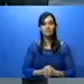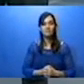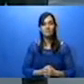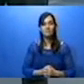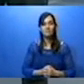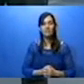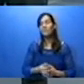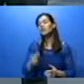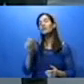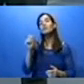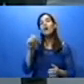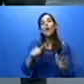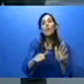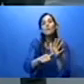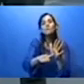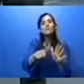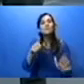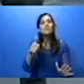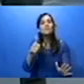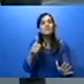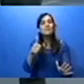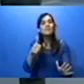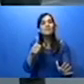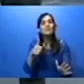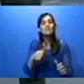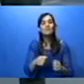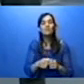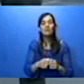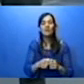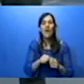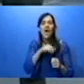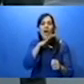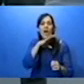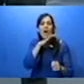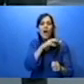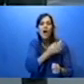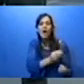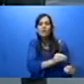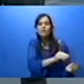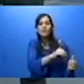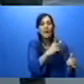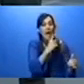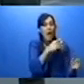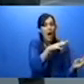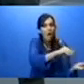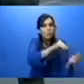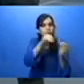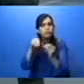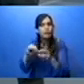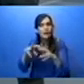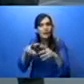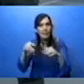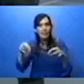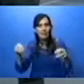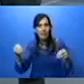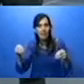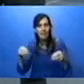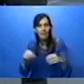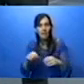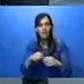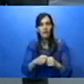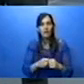Bom, e quem foram os primeiros artrópodes a vir para o ambiente terrestre? Possivelmente foram os miriápodos. Não